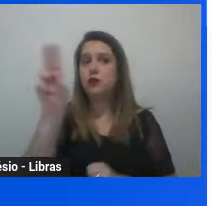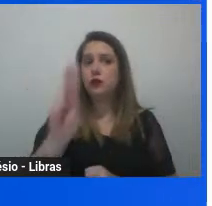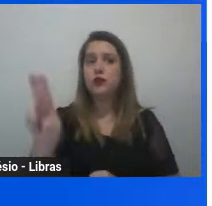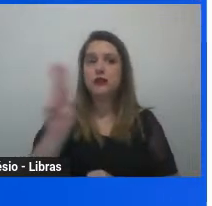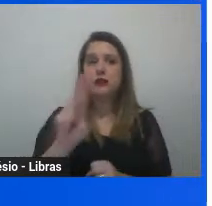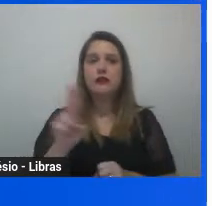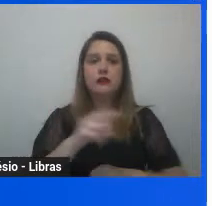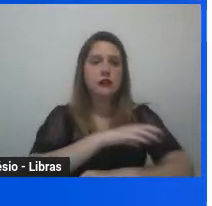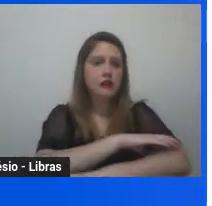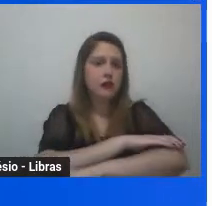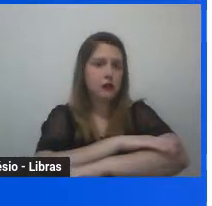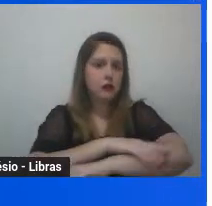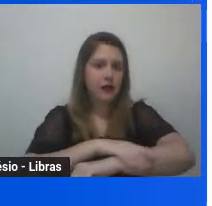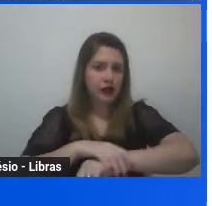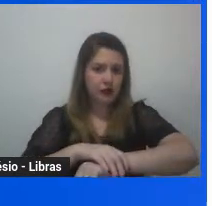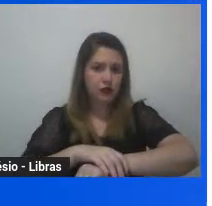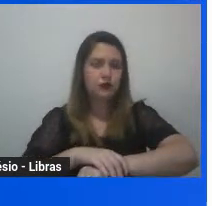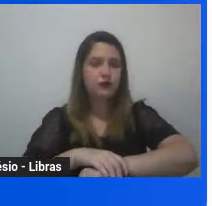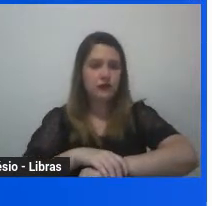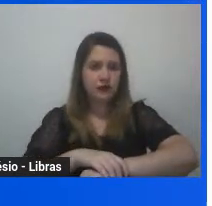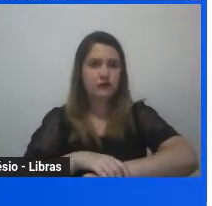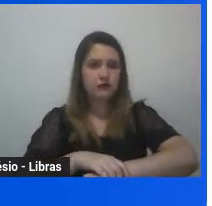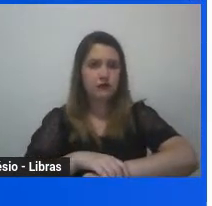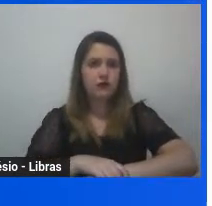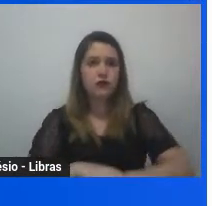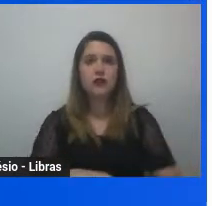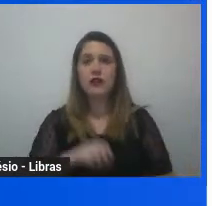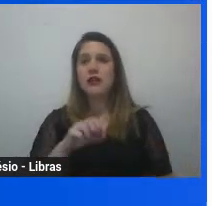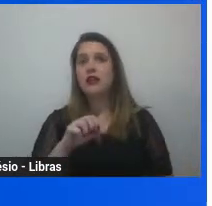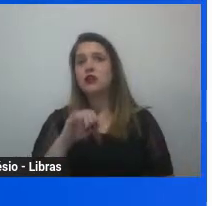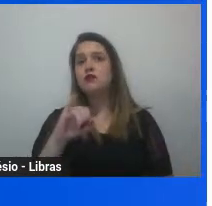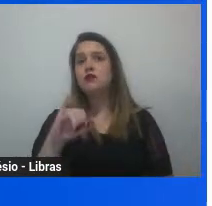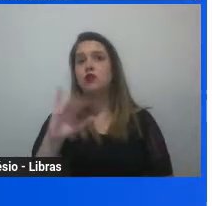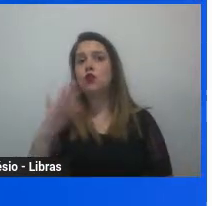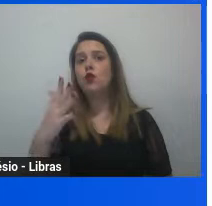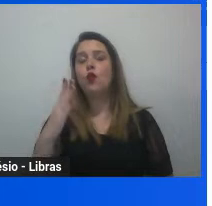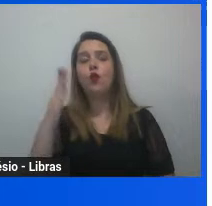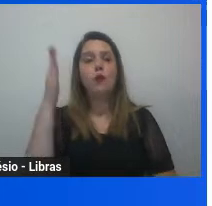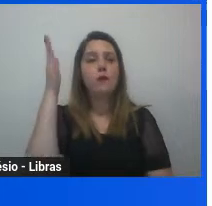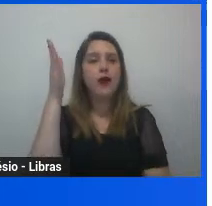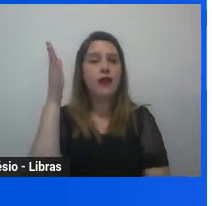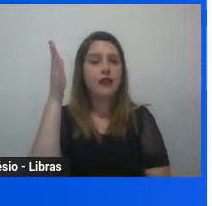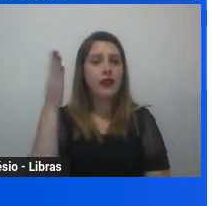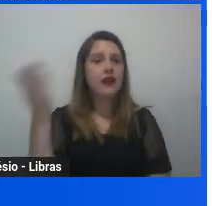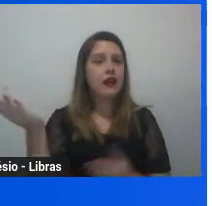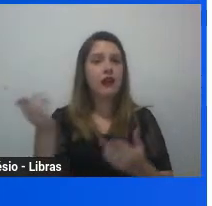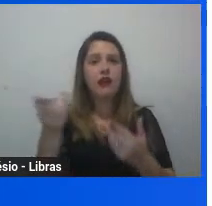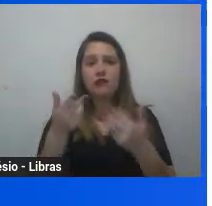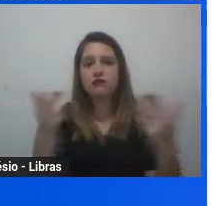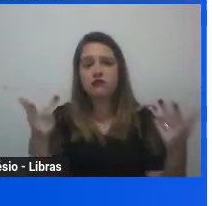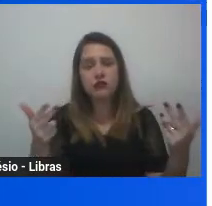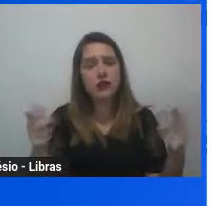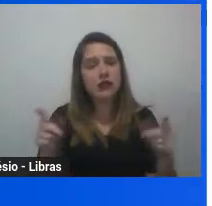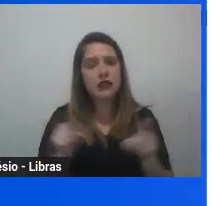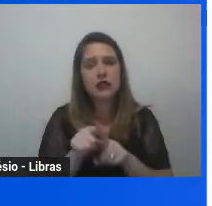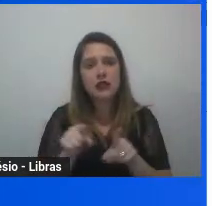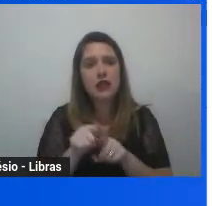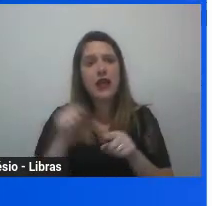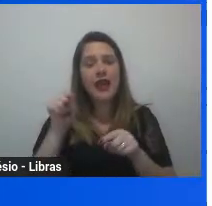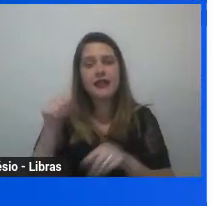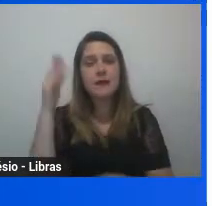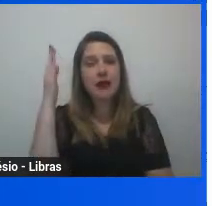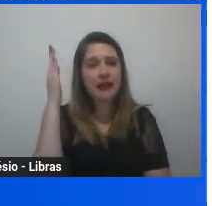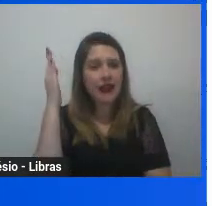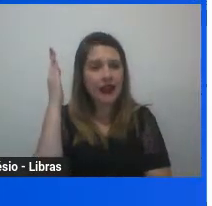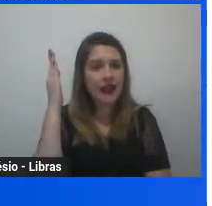estivesse fraturado. Se fosse com uma madeira, posso utilizar uma tala em madeira. Vejam, desta maneira,